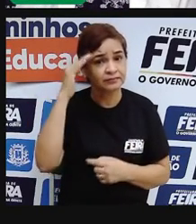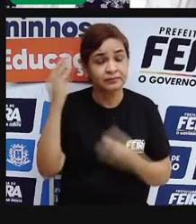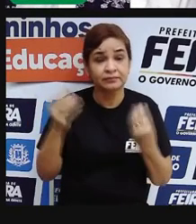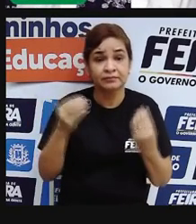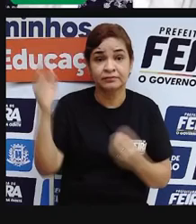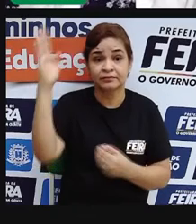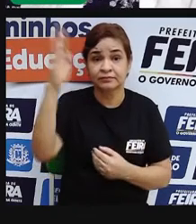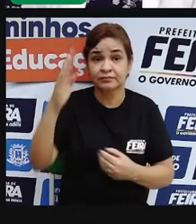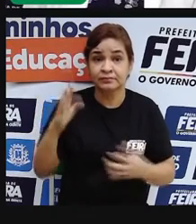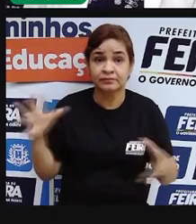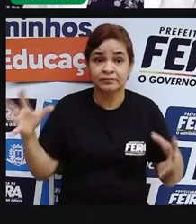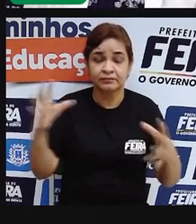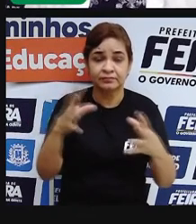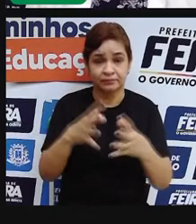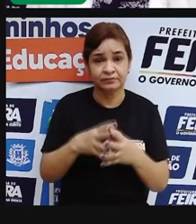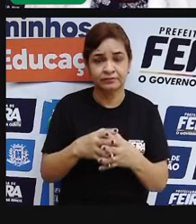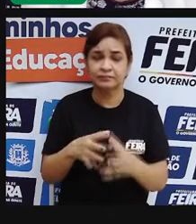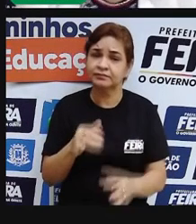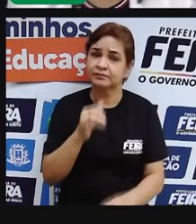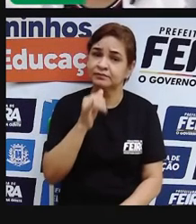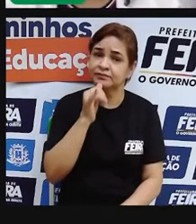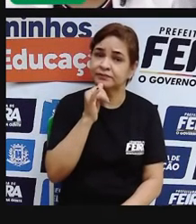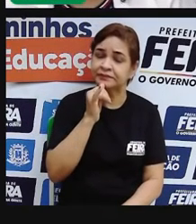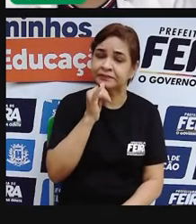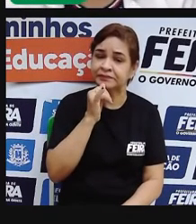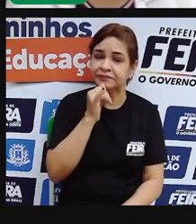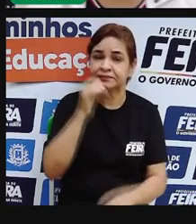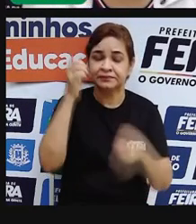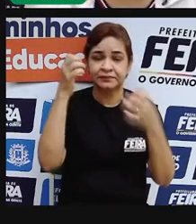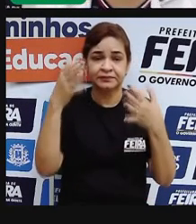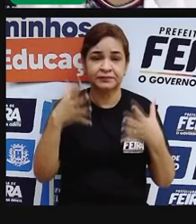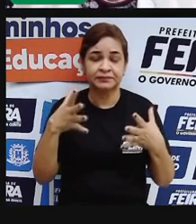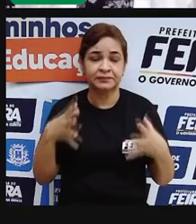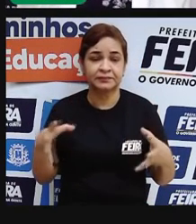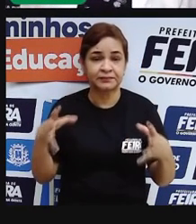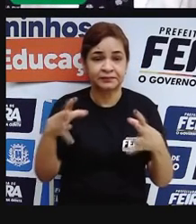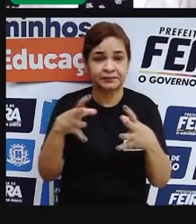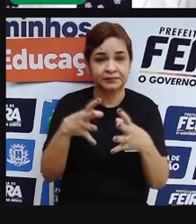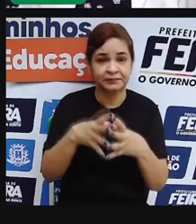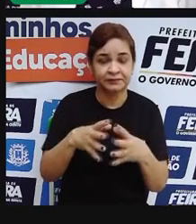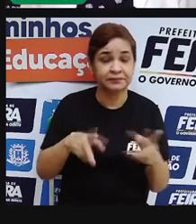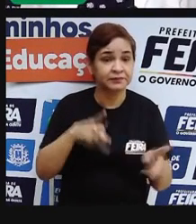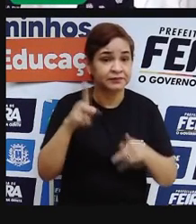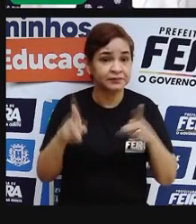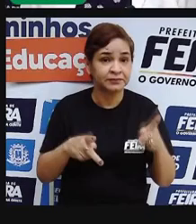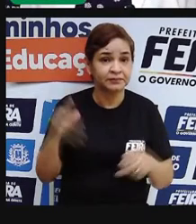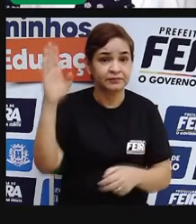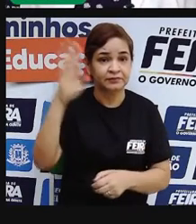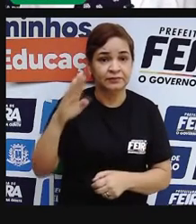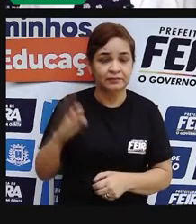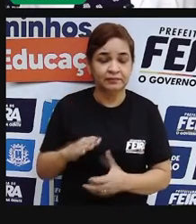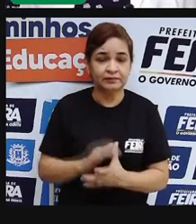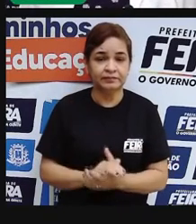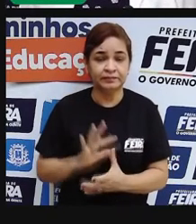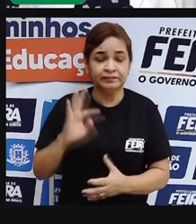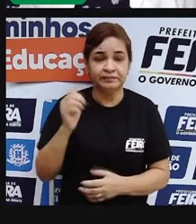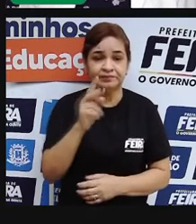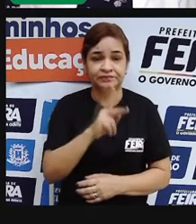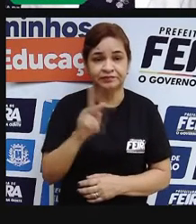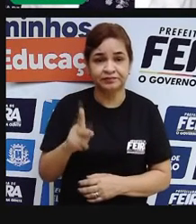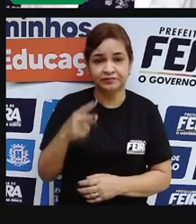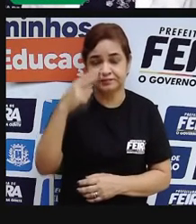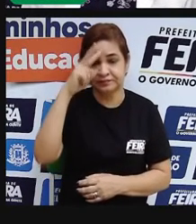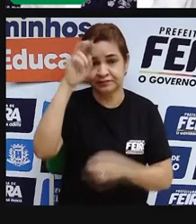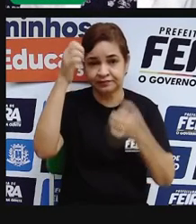Brasil é formado por exemplo quando a gente vai falar sobre a formação do povo brasileiro é para o que todo o professor de história